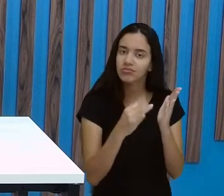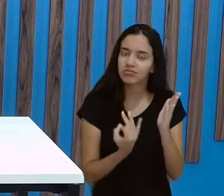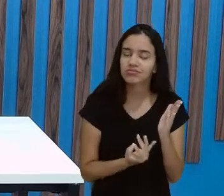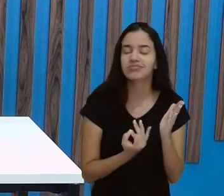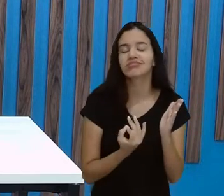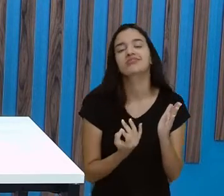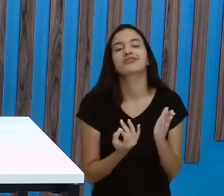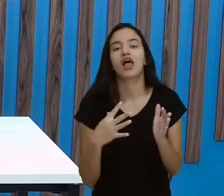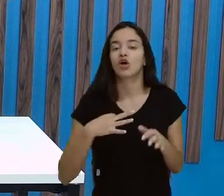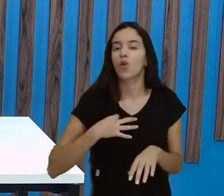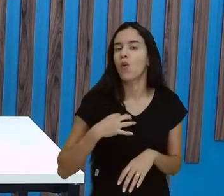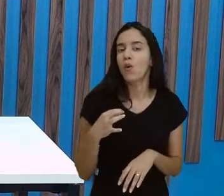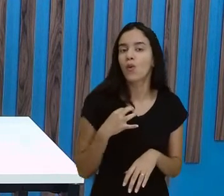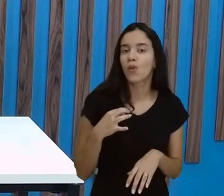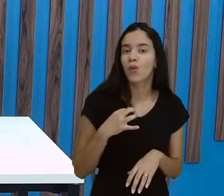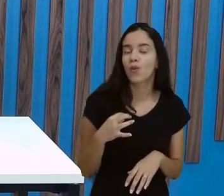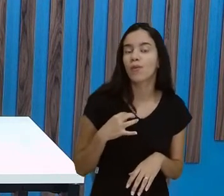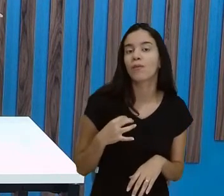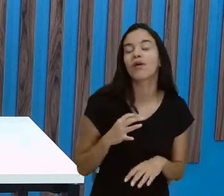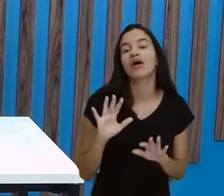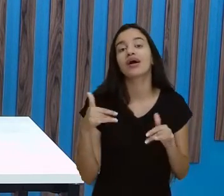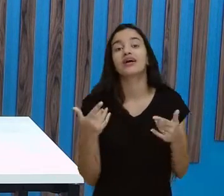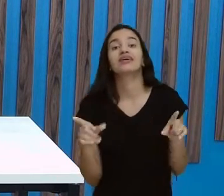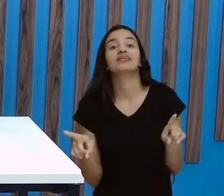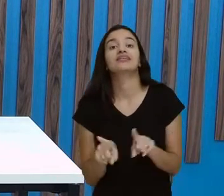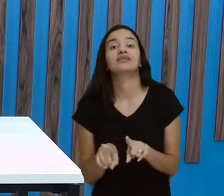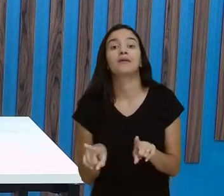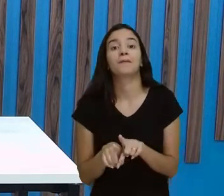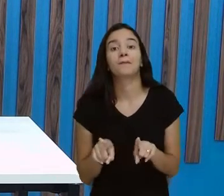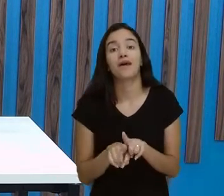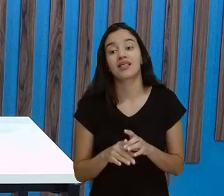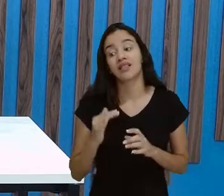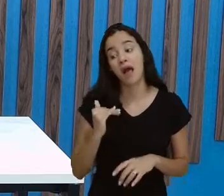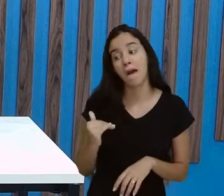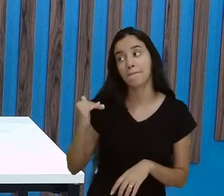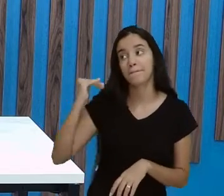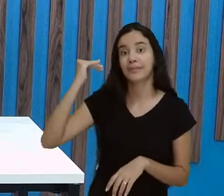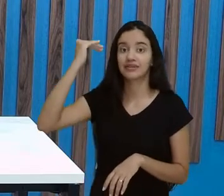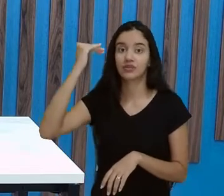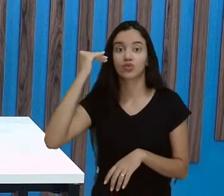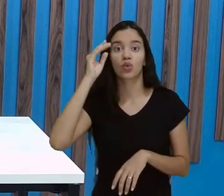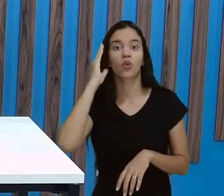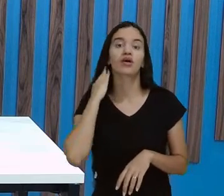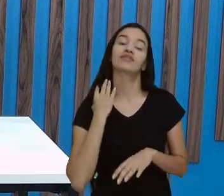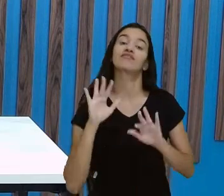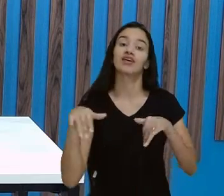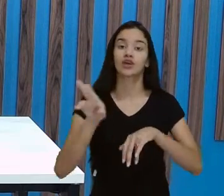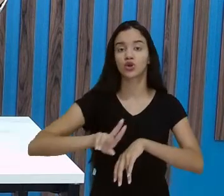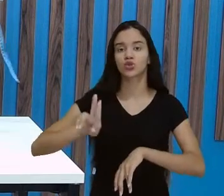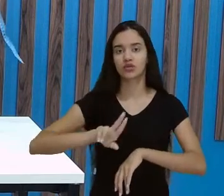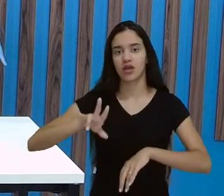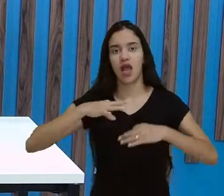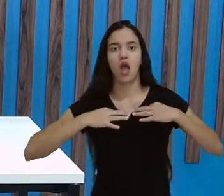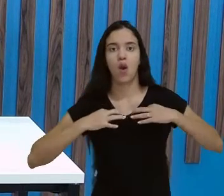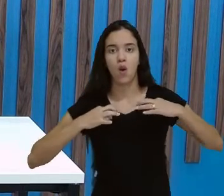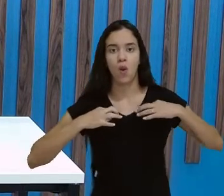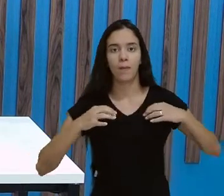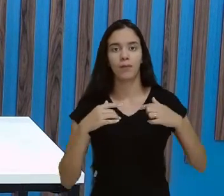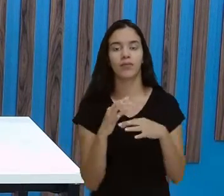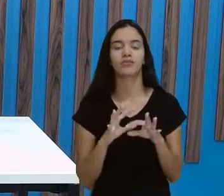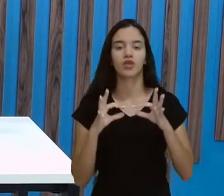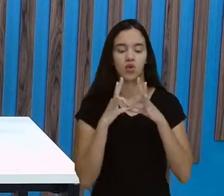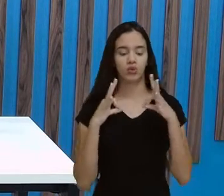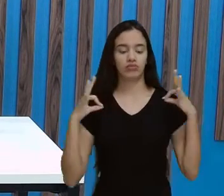para medir o comprimento da pessoa, né? Que vai utilizar a roupa. Então, mede aqui a largura